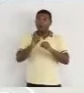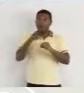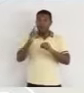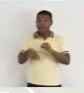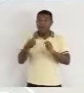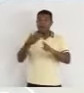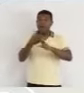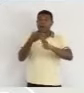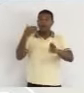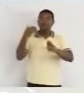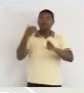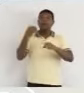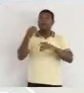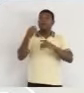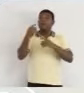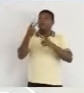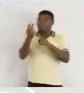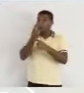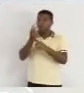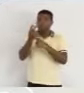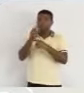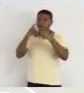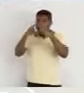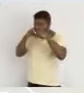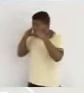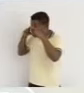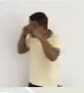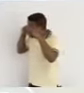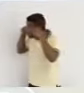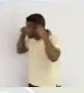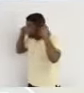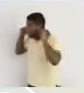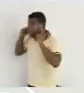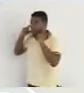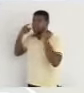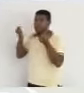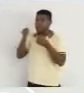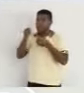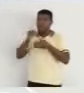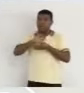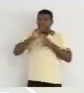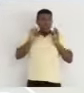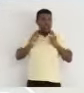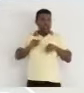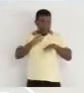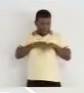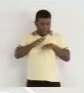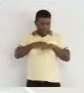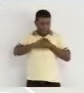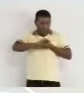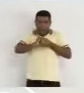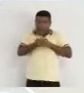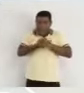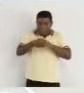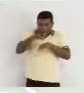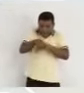proteção, uso de máscaras, higiene das mãos, distanciamento de outras pessoas. Este